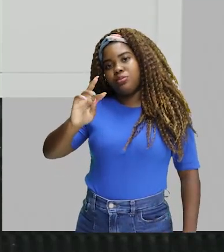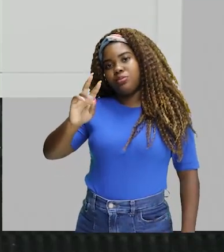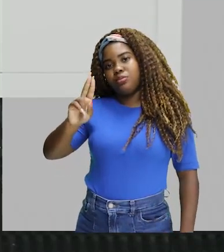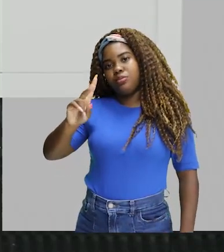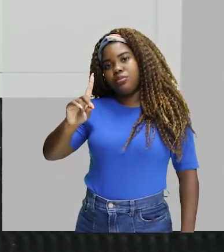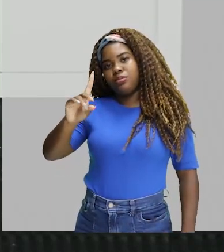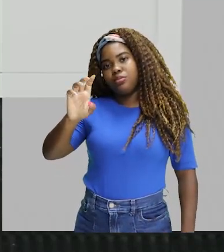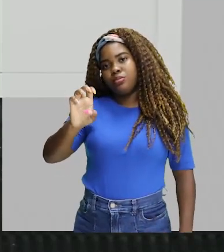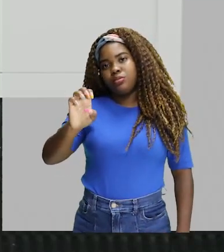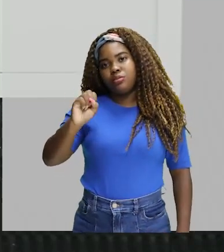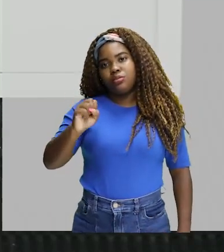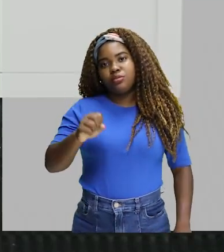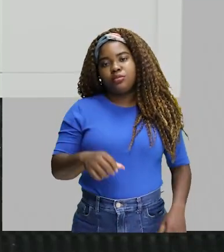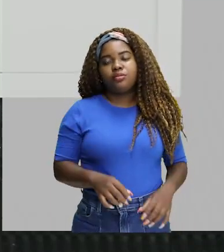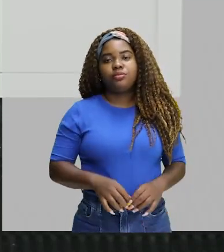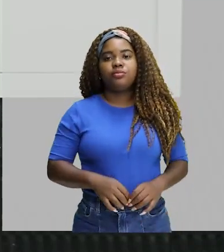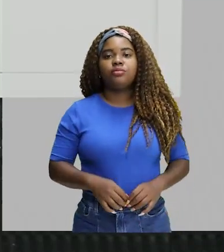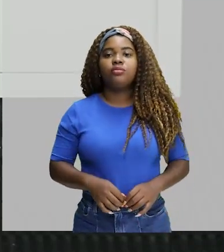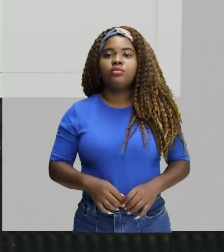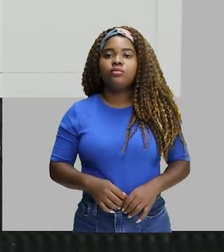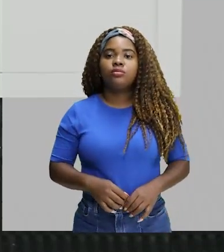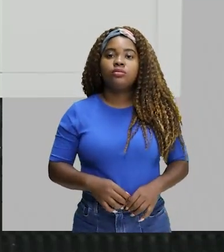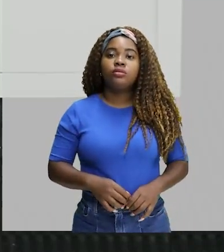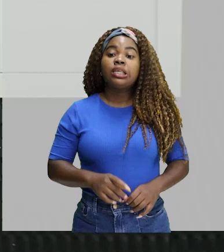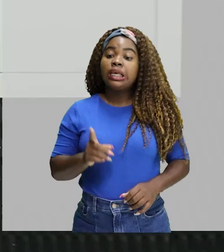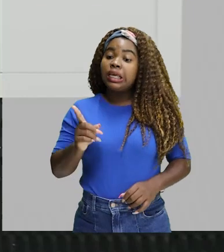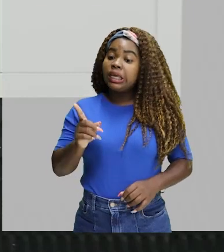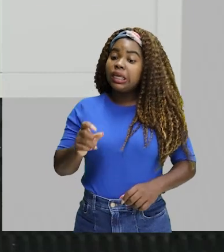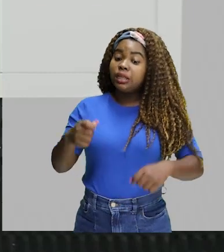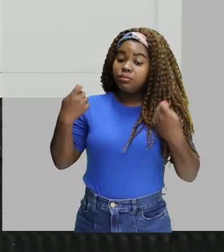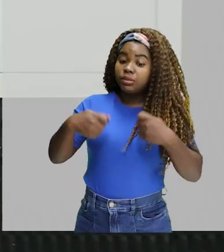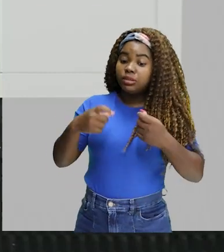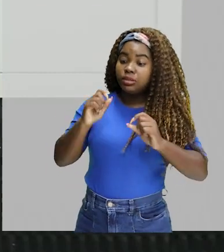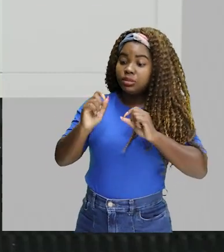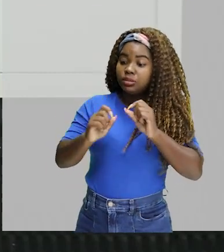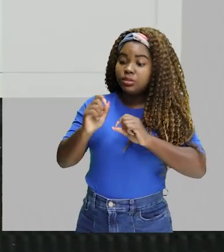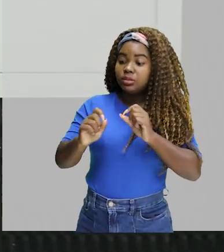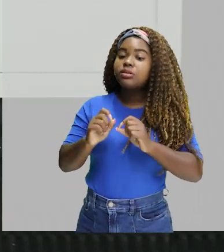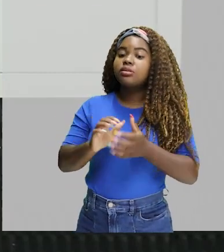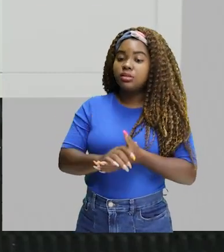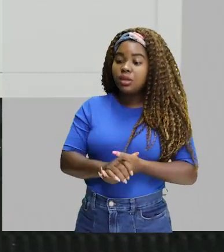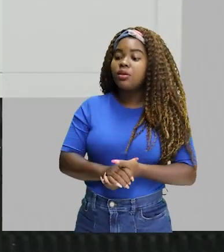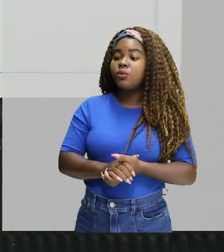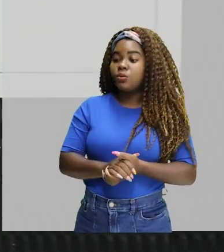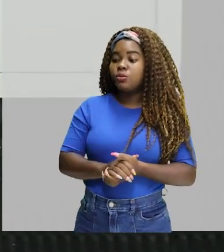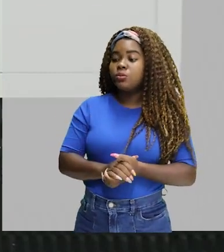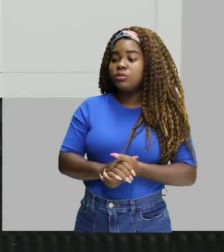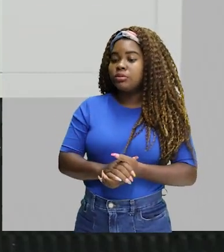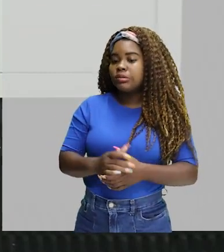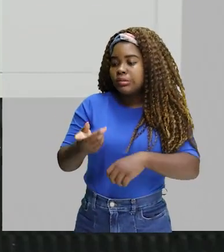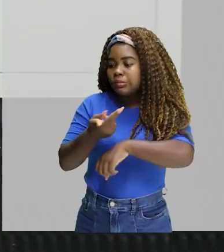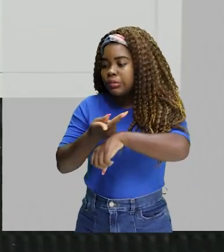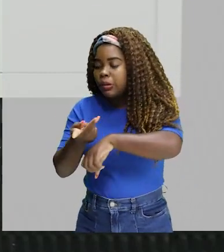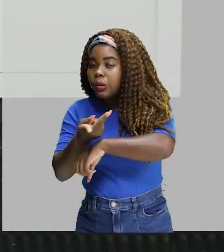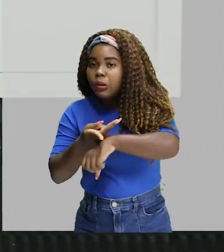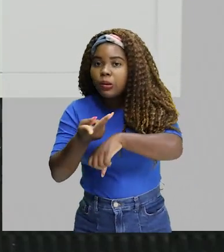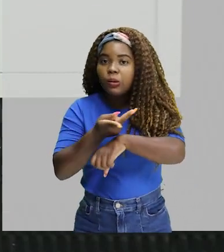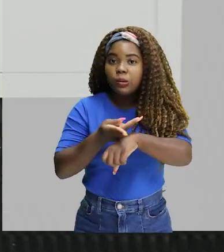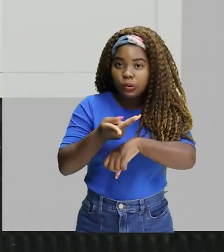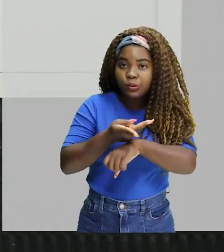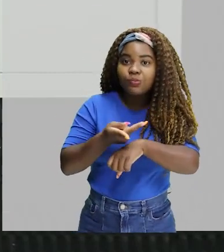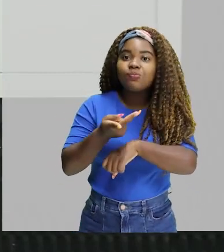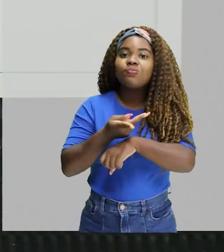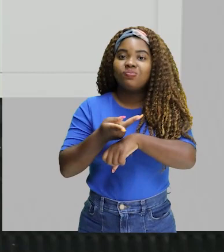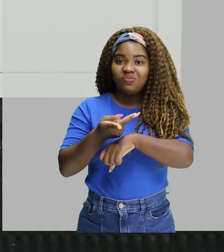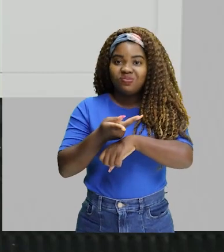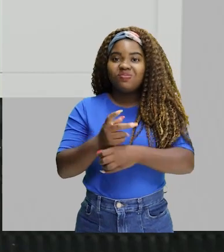virtudes. Ok? E essas virtudes, elas precisam ser buscadas. Então, eu tenho aqui, ó, esta plenitude na